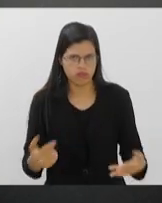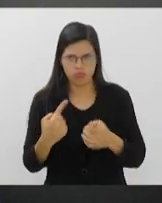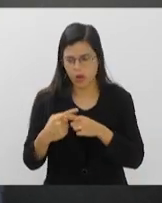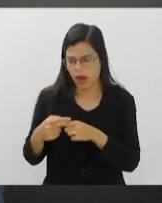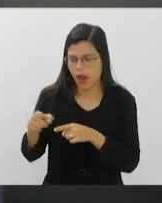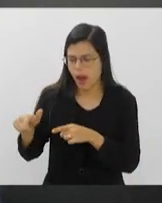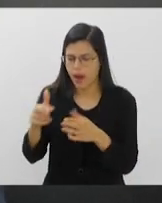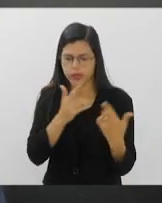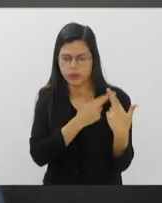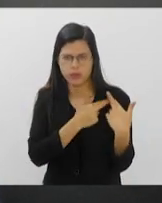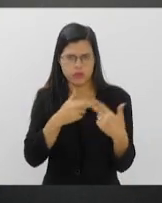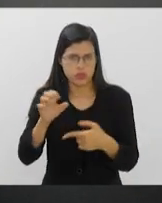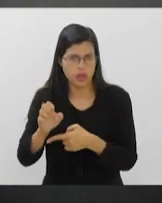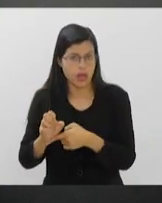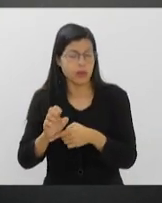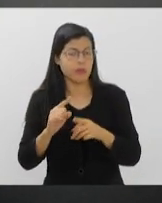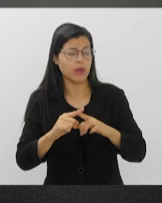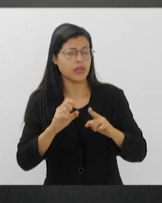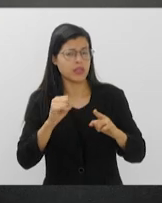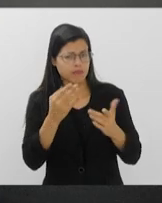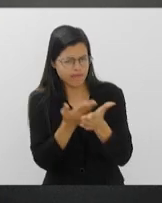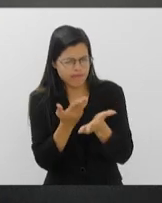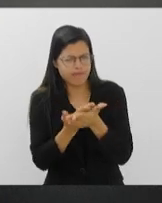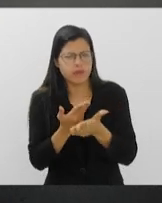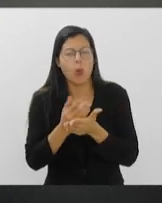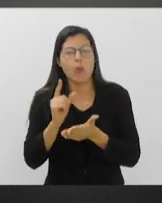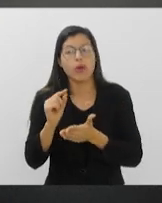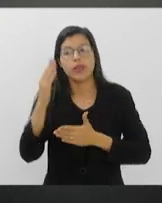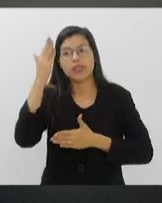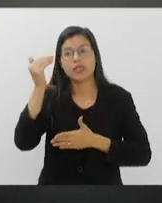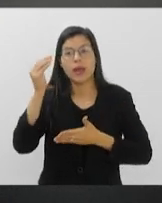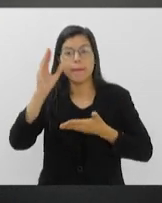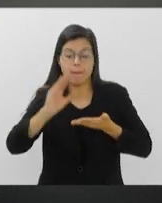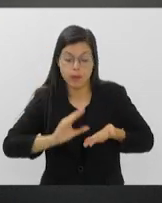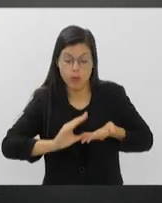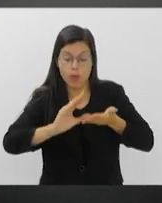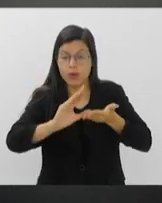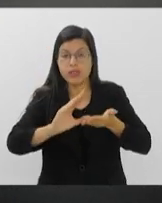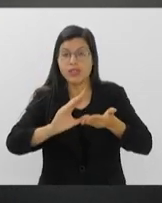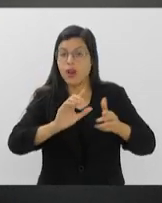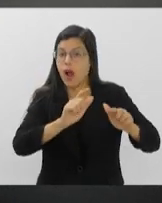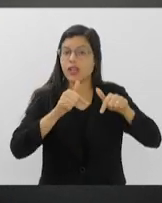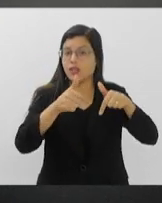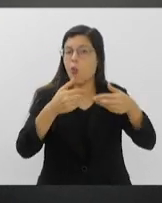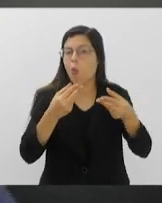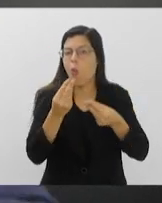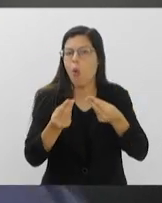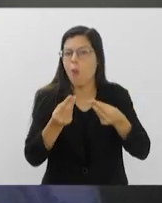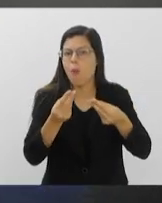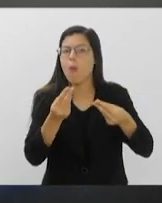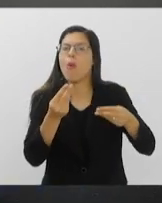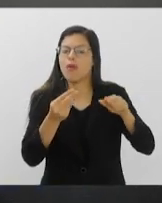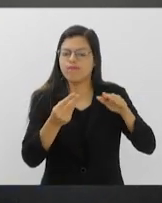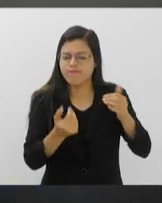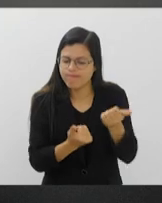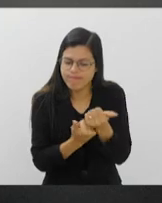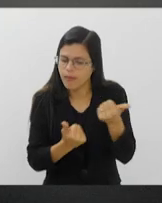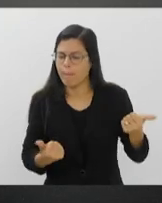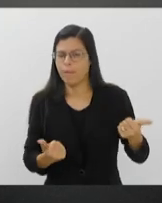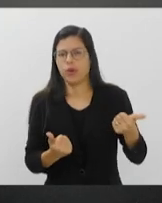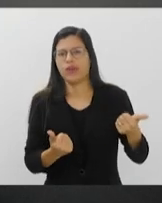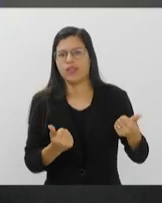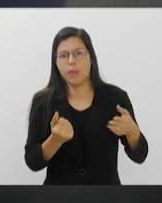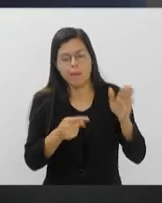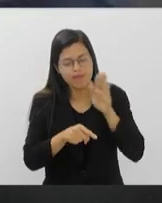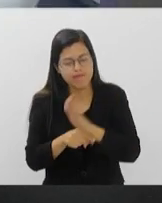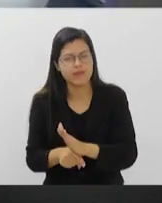Mas quem estuda um pouquinho sabe que o conselho vai atuar de forma complementar Então não é dizer olha acabou agora município